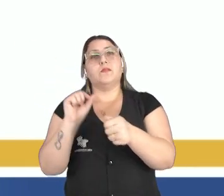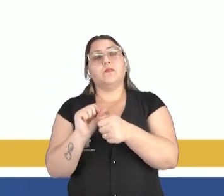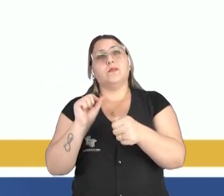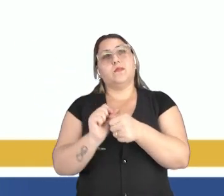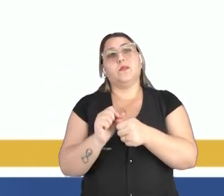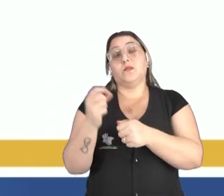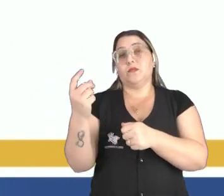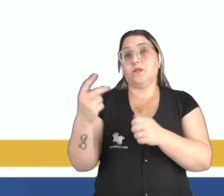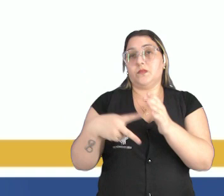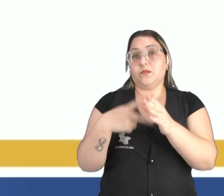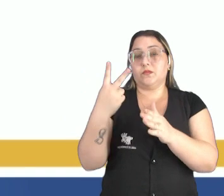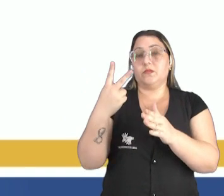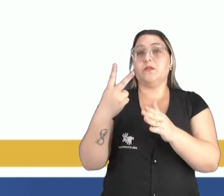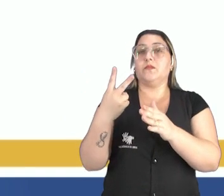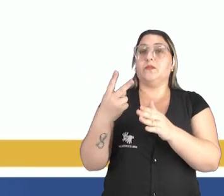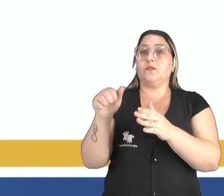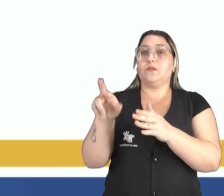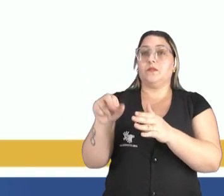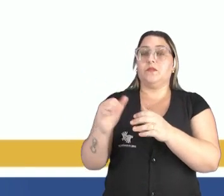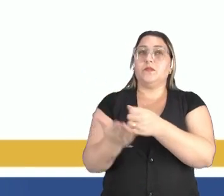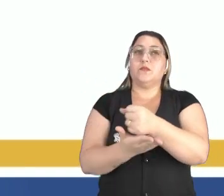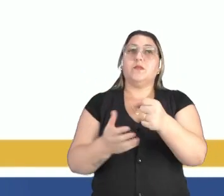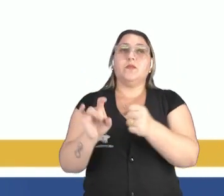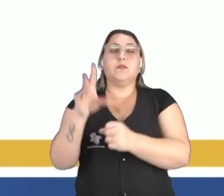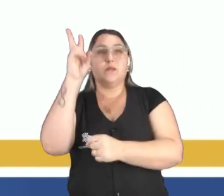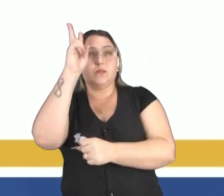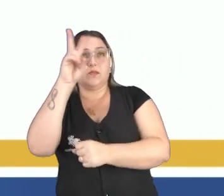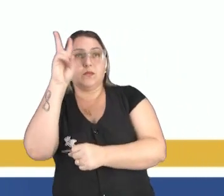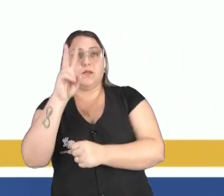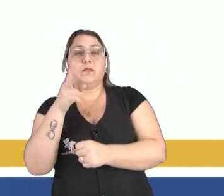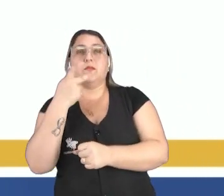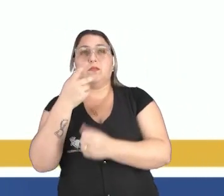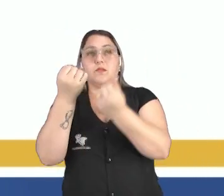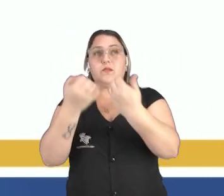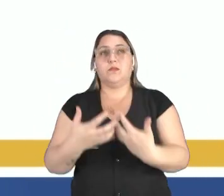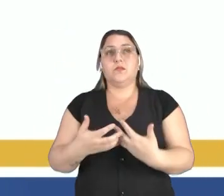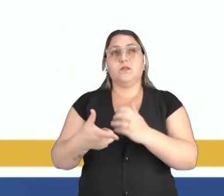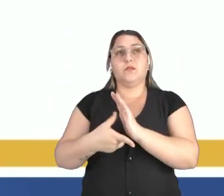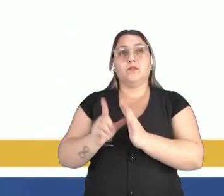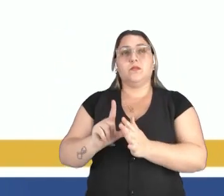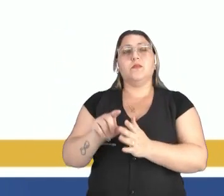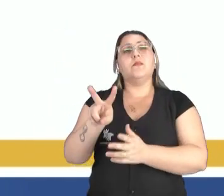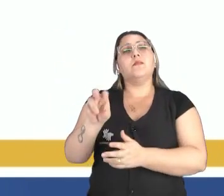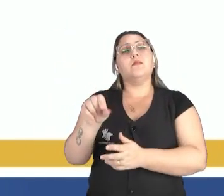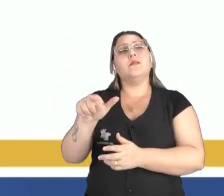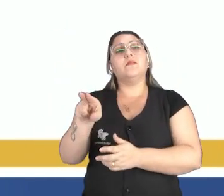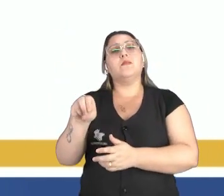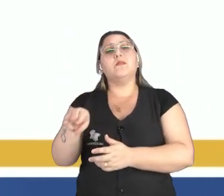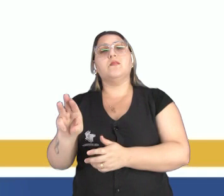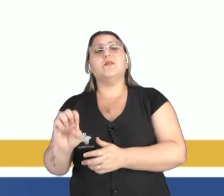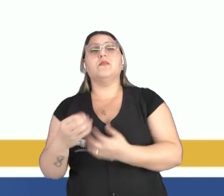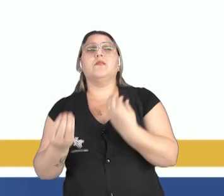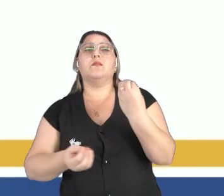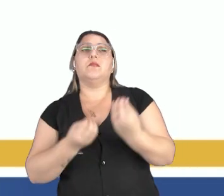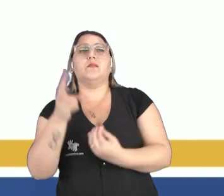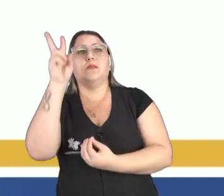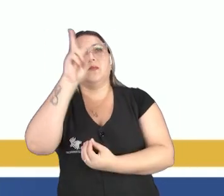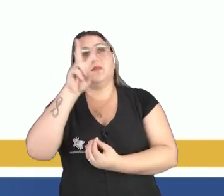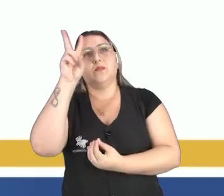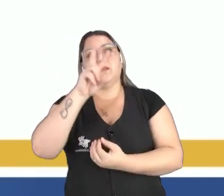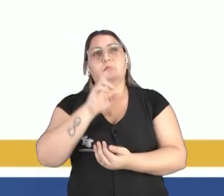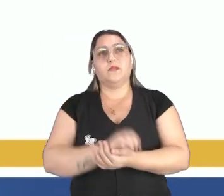lateral mais 2 vezes a área da base, tá? É só lembrar do que foi falado aqui anteriormente. Volume. Como é que é o volume? Vamos